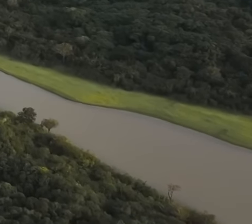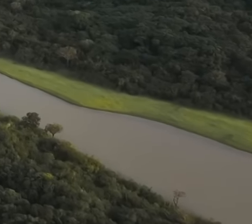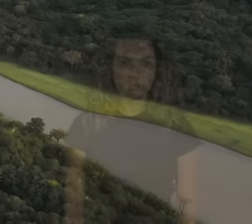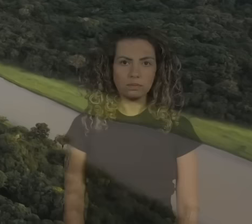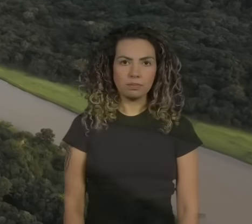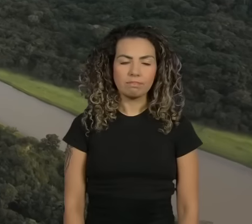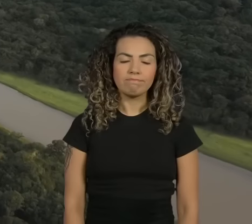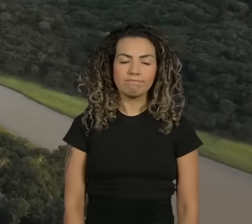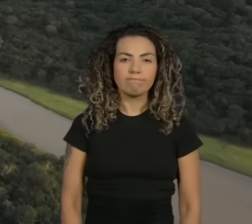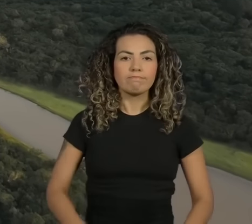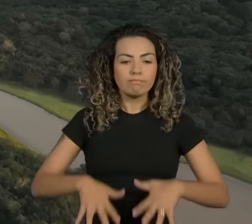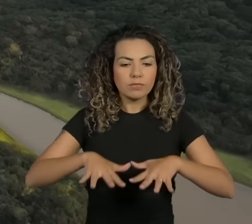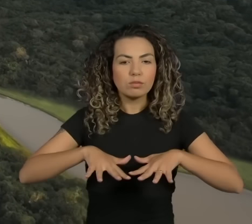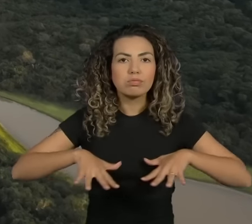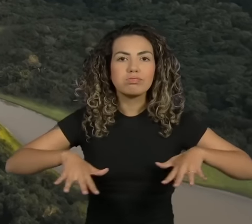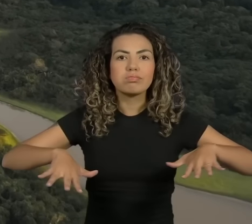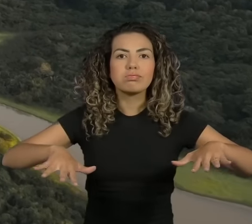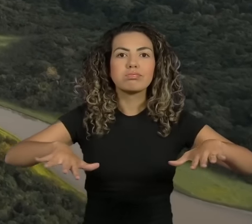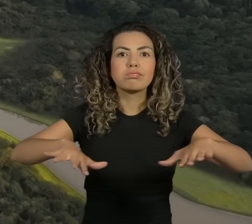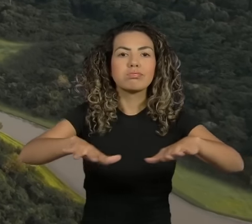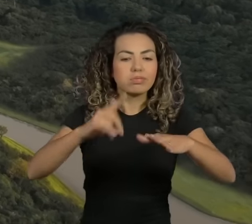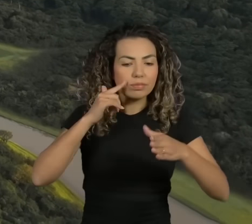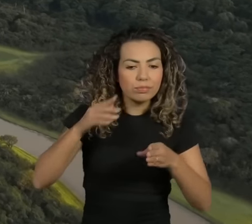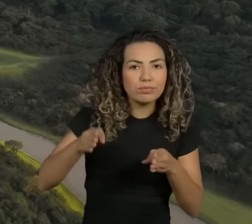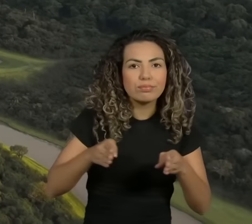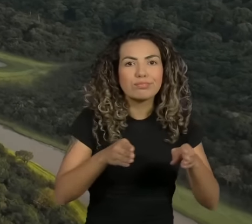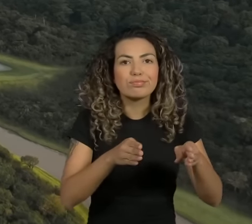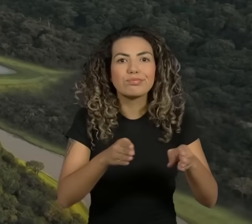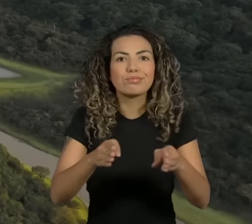A preservação da Bacia Amazônica.